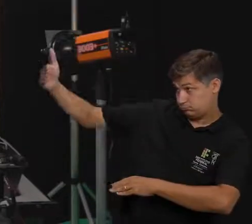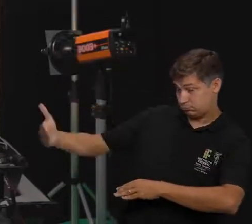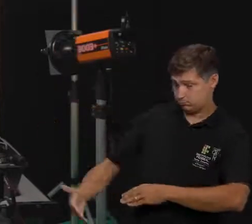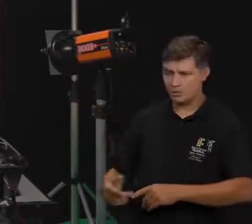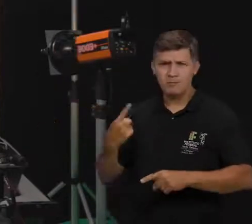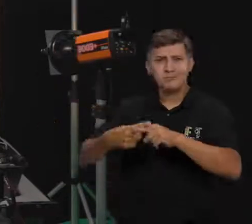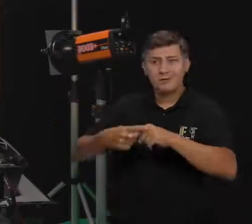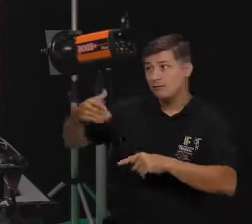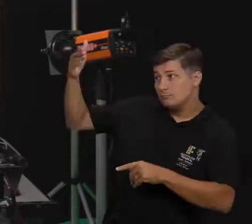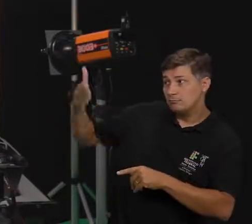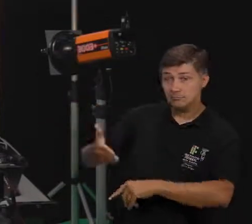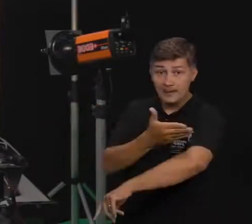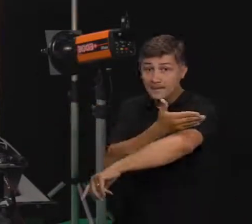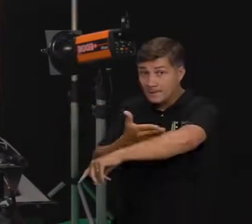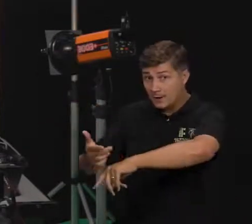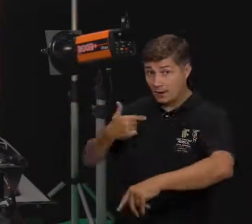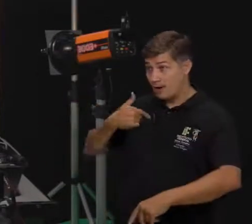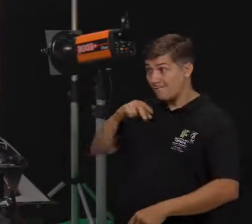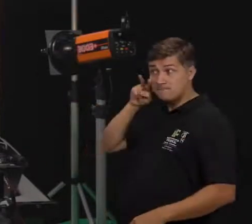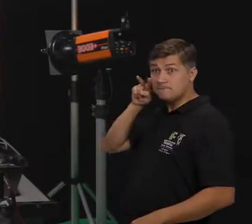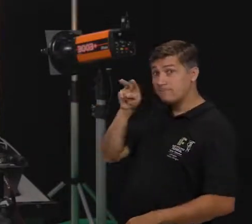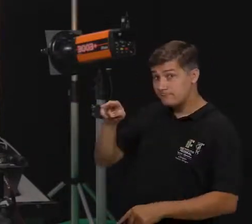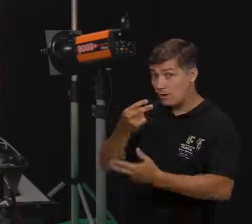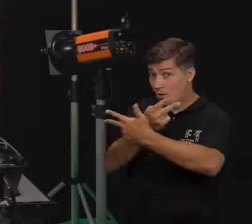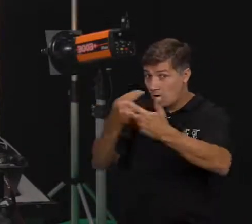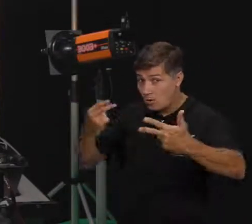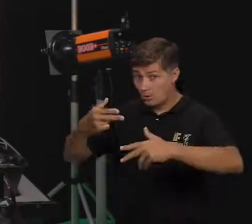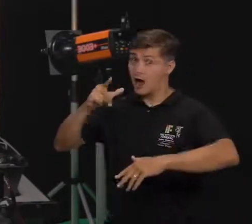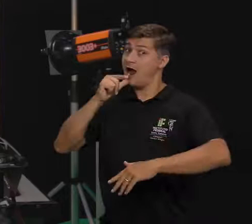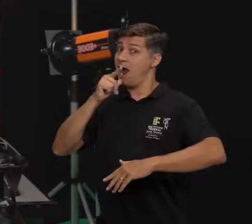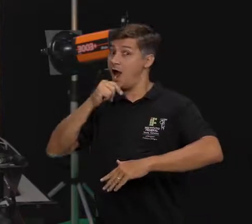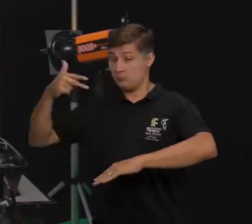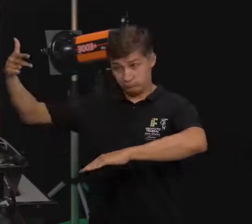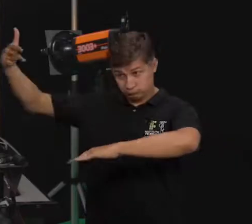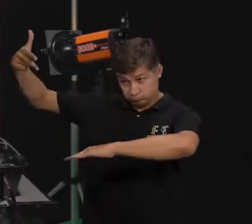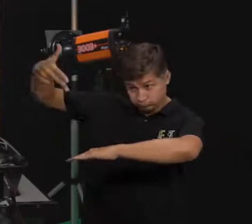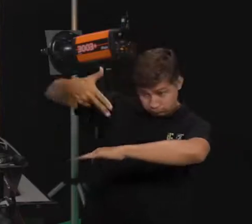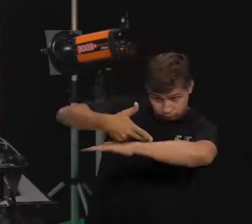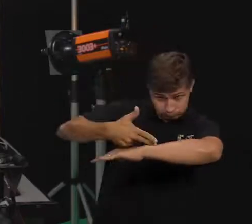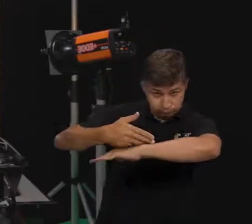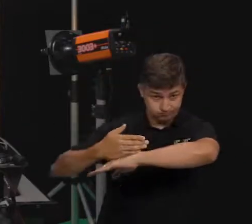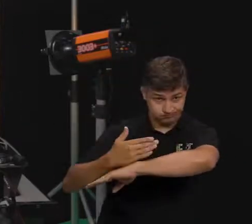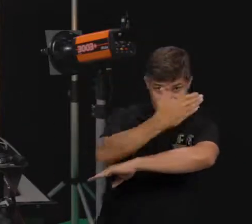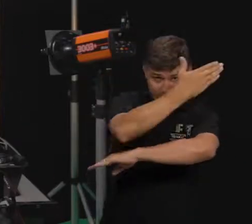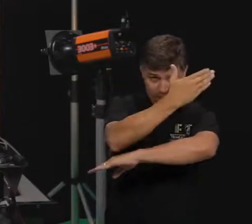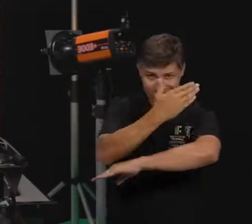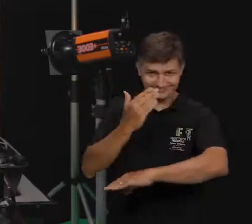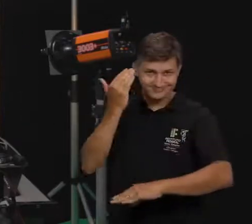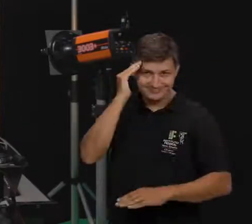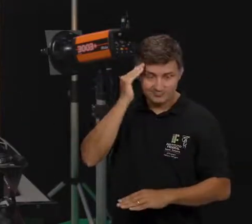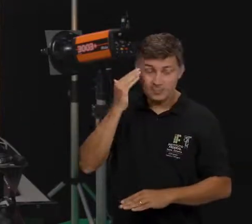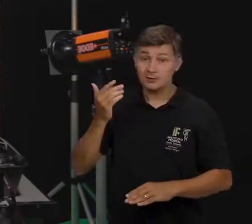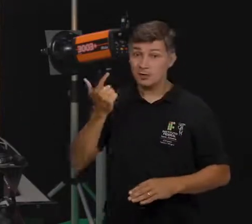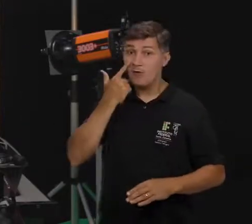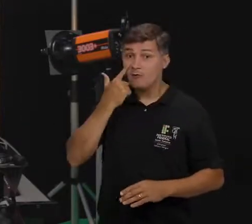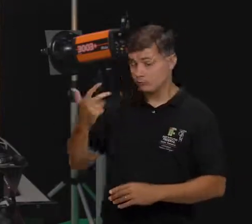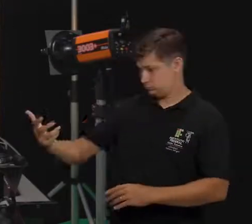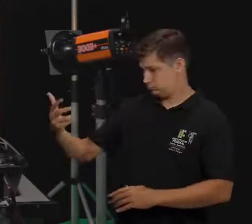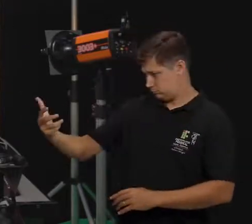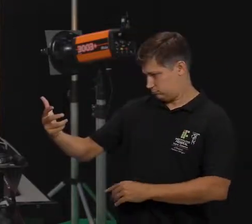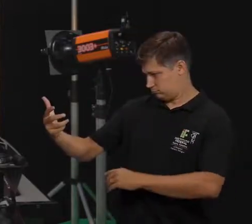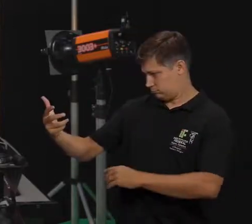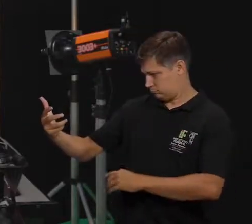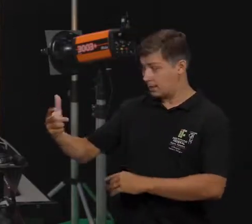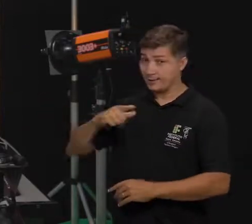quê? Porque é o fundo branco que eu vou enxergar, vai ser o fundo branco que eu vou enxergar através da água, né? O reflexo dele no espelho d'água. Então eu vou medir a luz